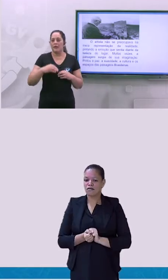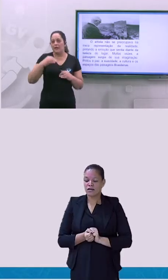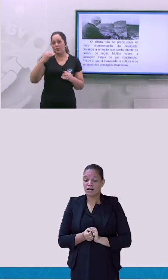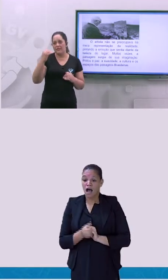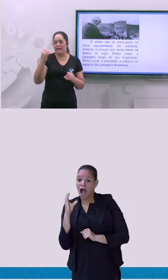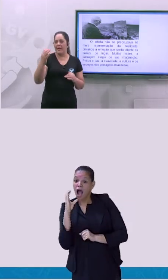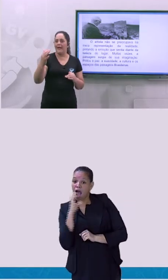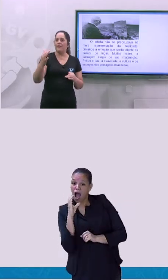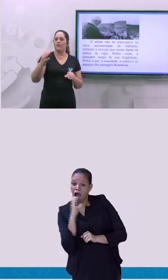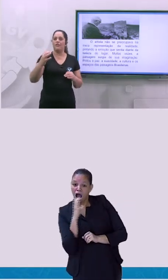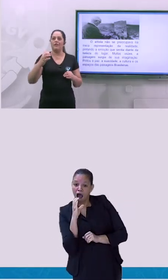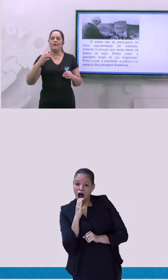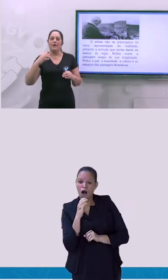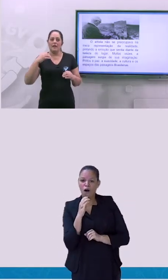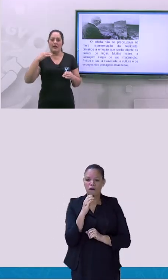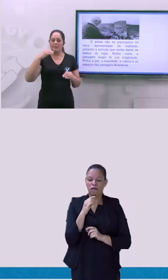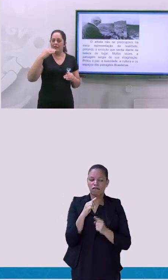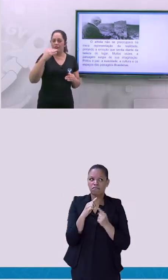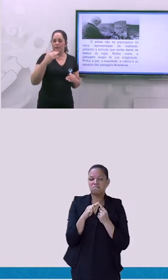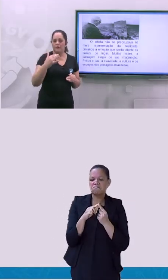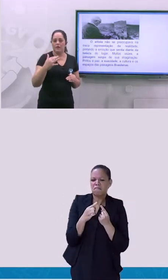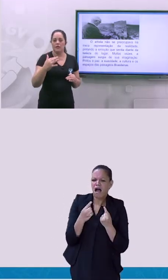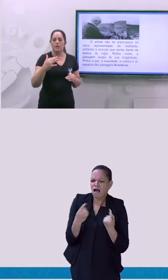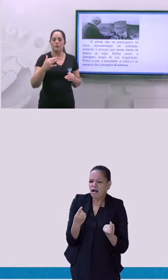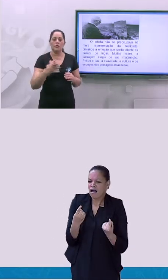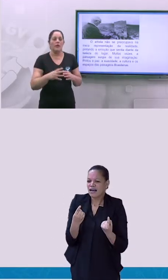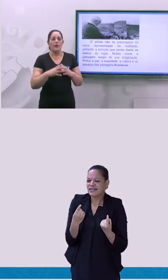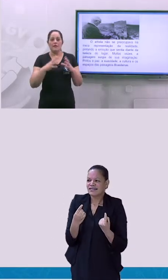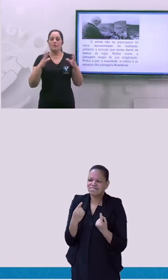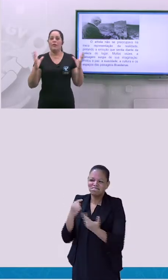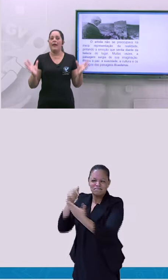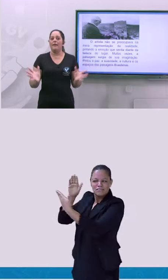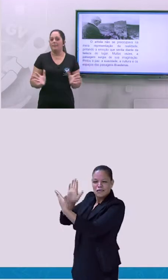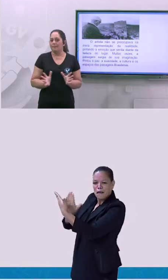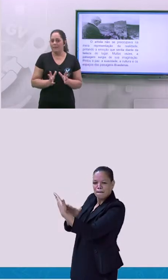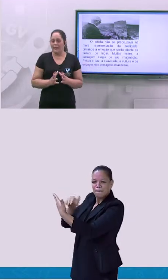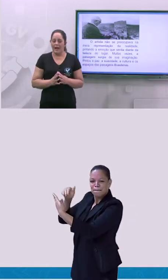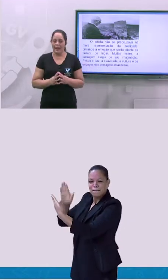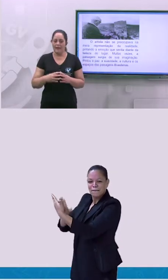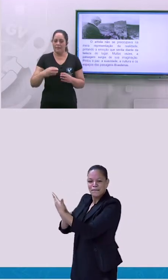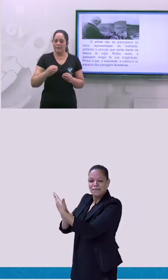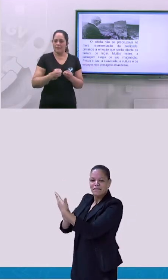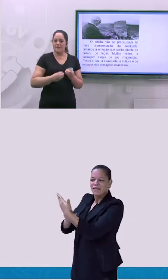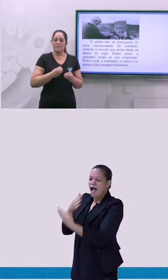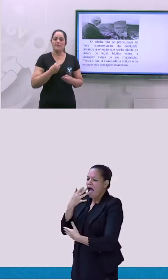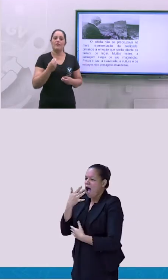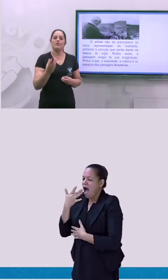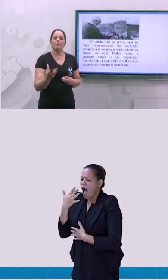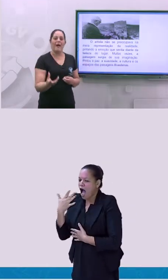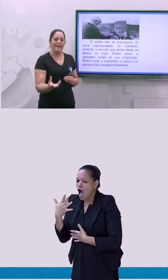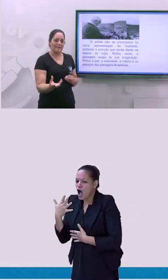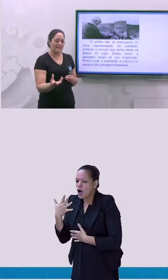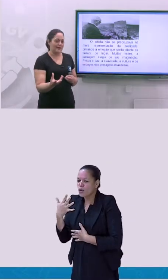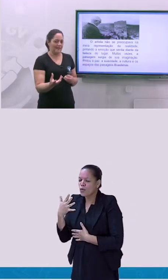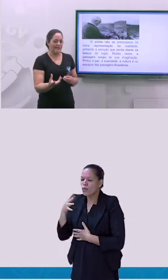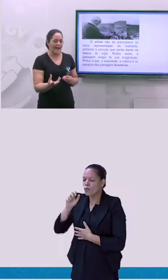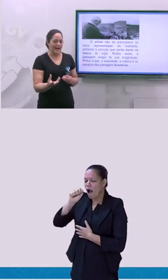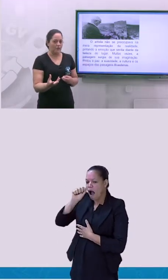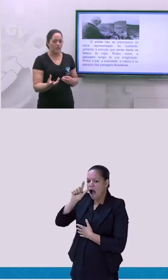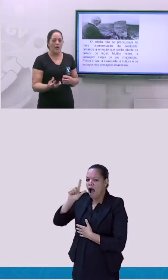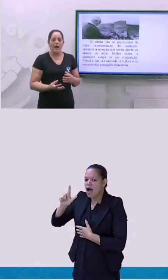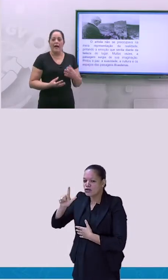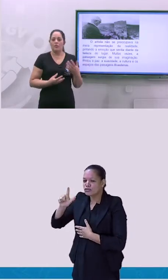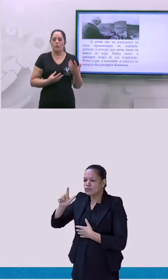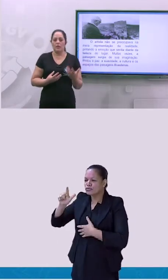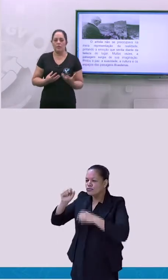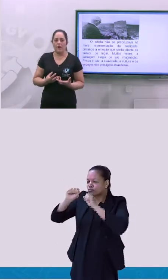anterior, aquele azul celeste, aquela imagem de infinito, isso é aquela transmissão de paz através da